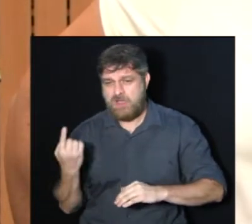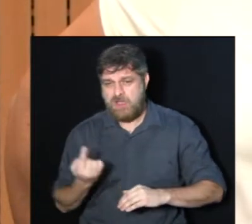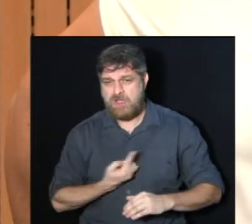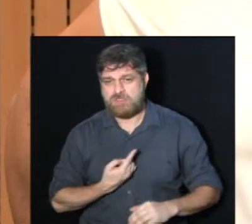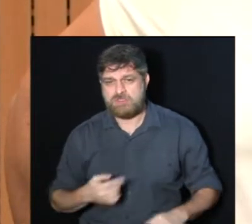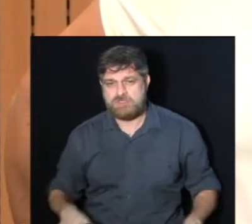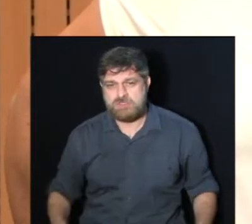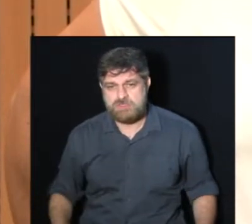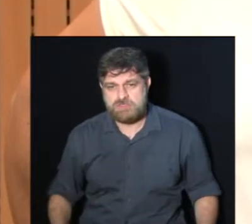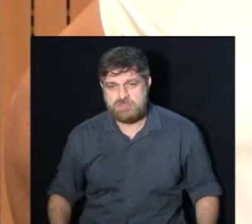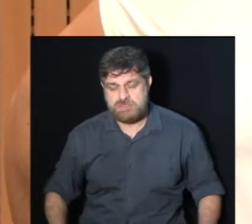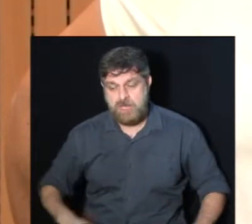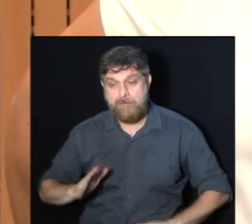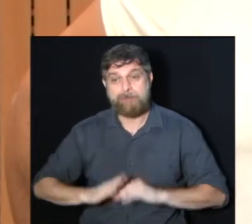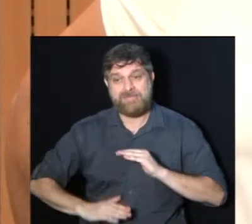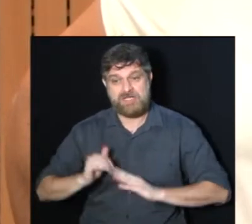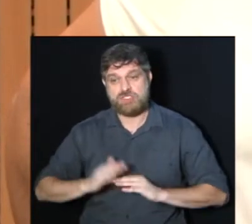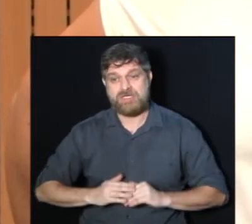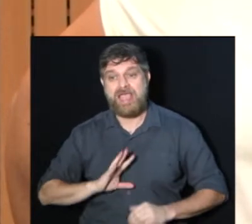colocar em prática.